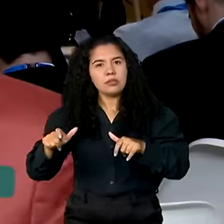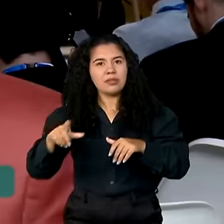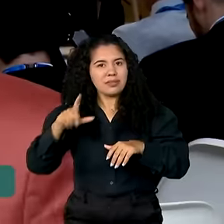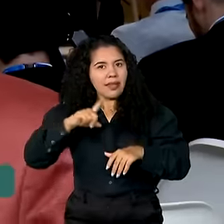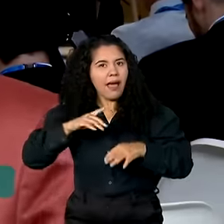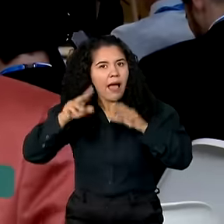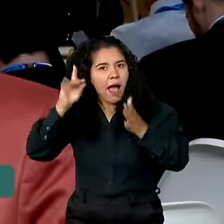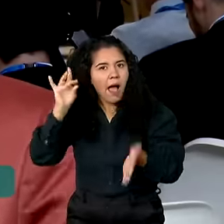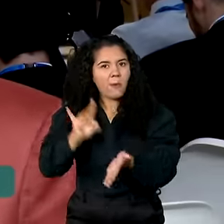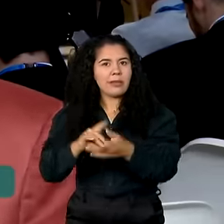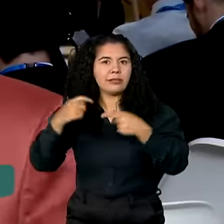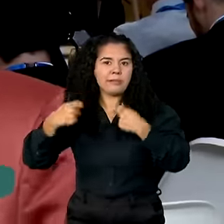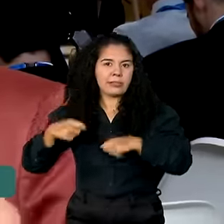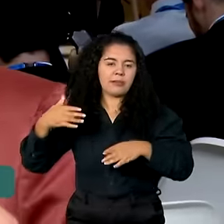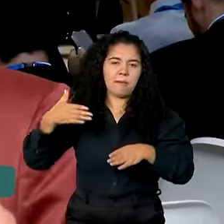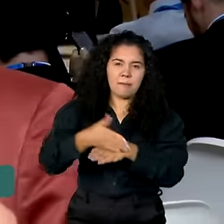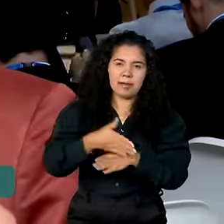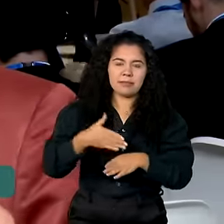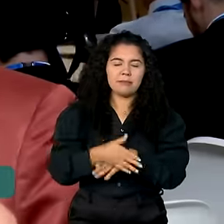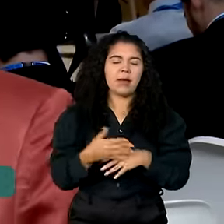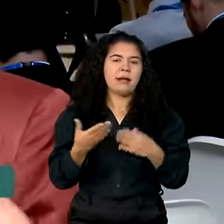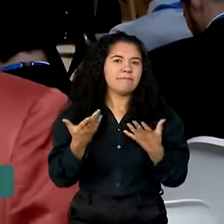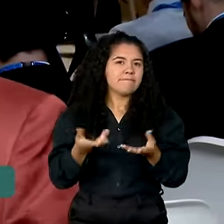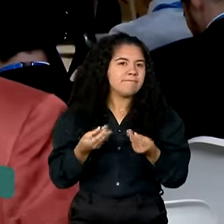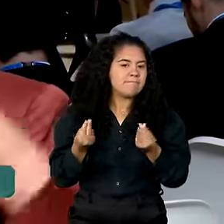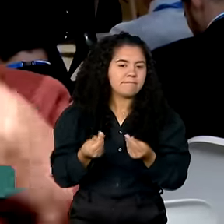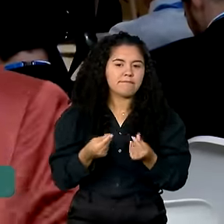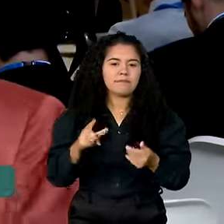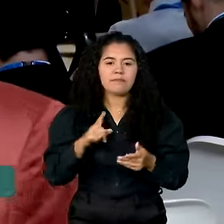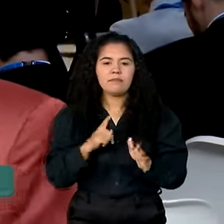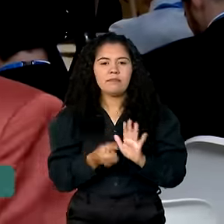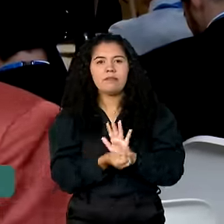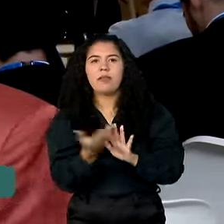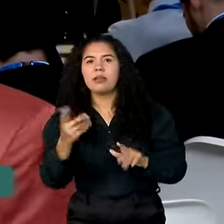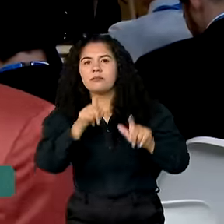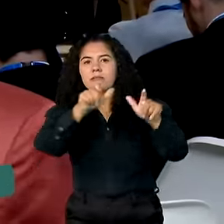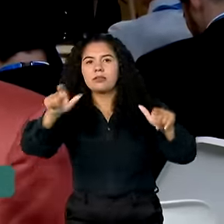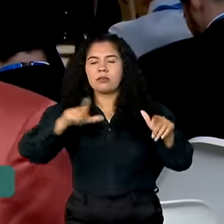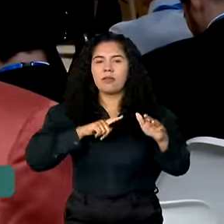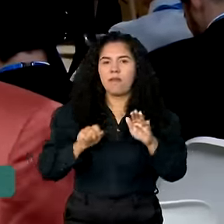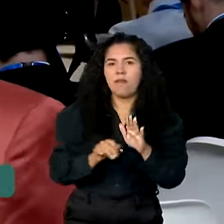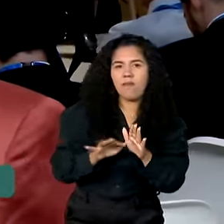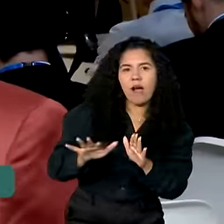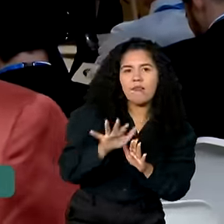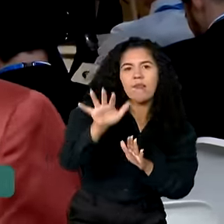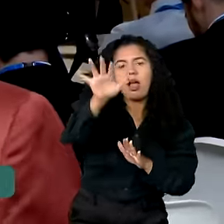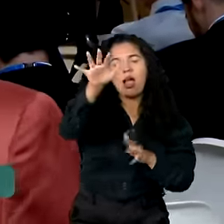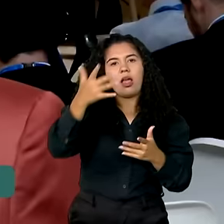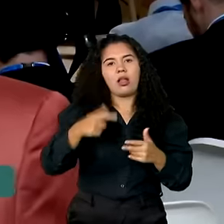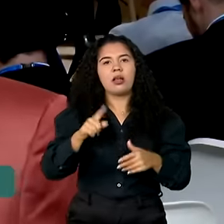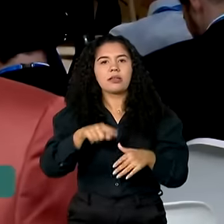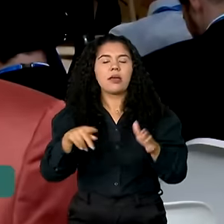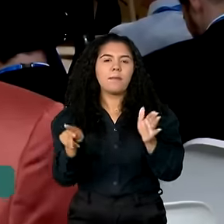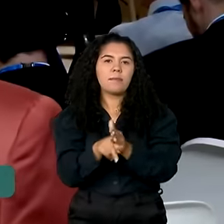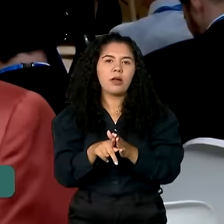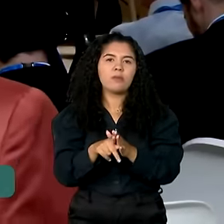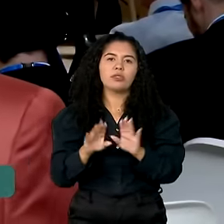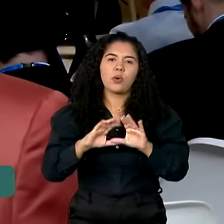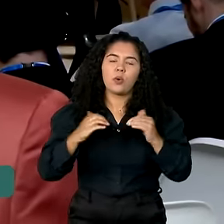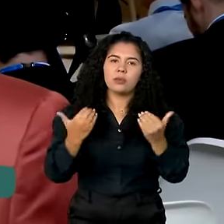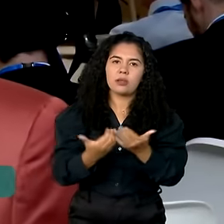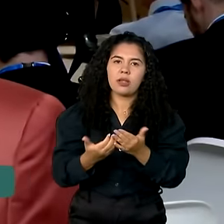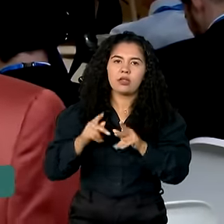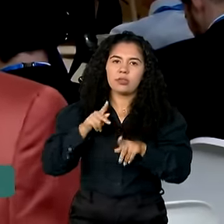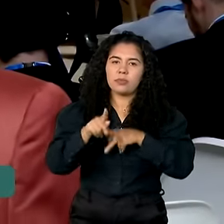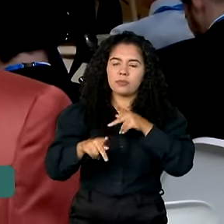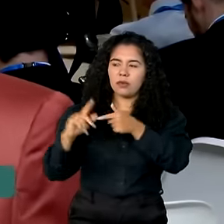sobretudo, né? Então, a gente não vê pessoas, muitas pessoas, né, que são de favela, que são de comunidades pobres tradicionais, que são pessoas quilombolas,